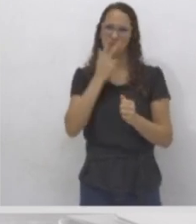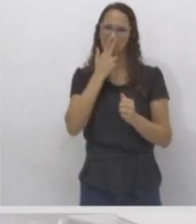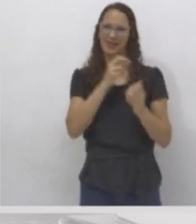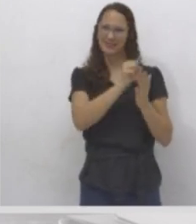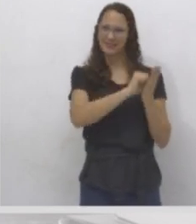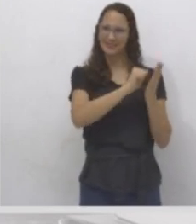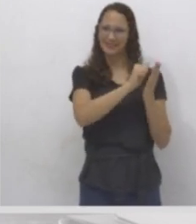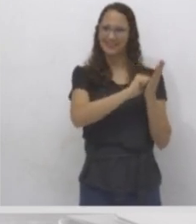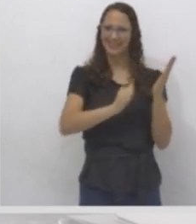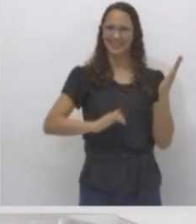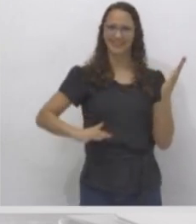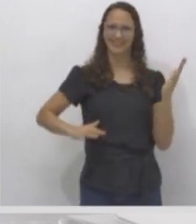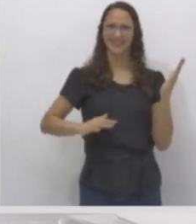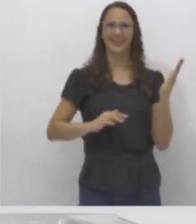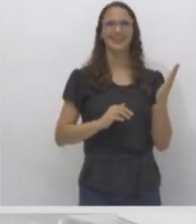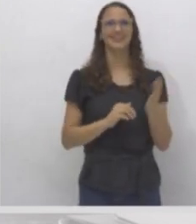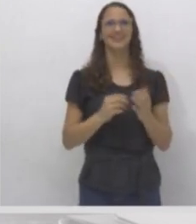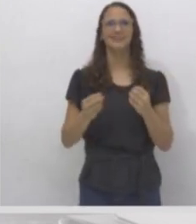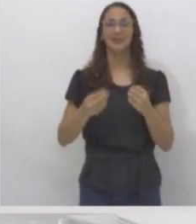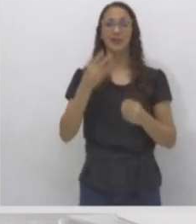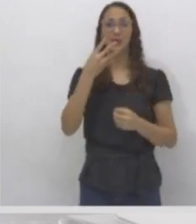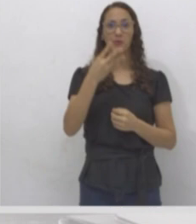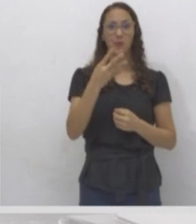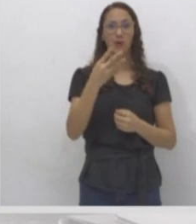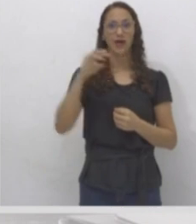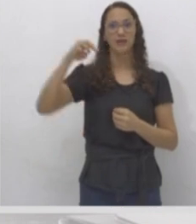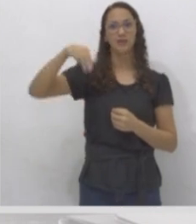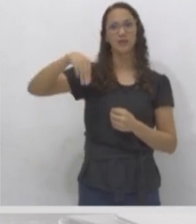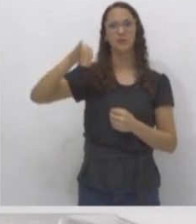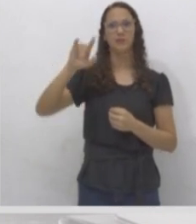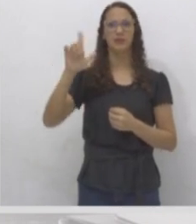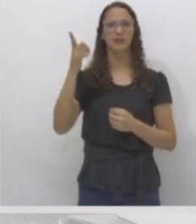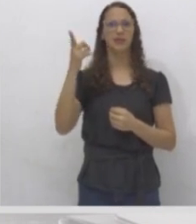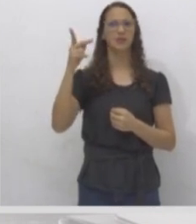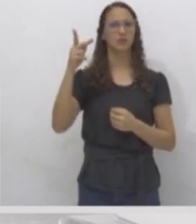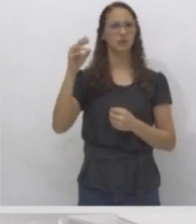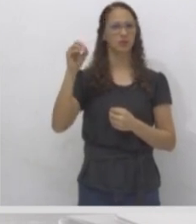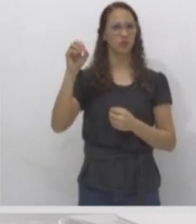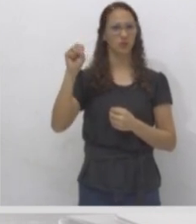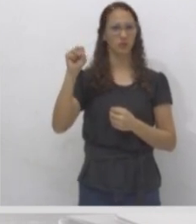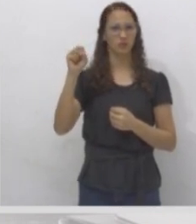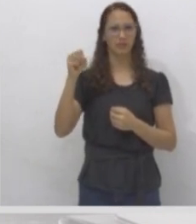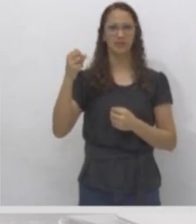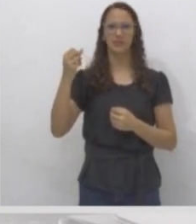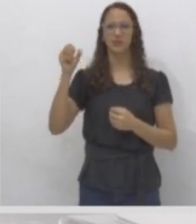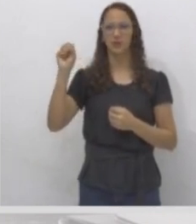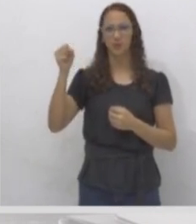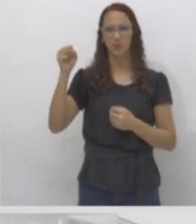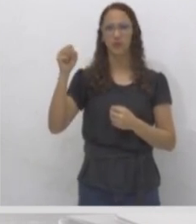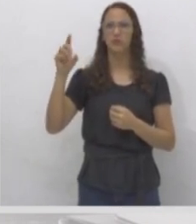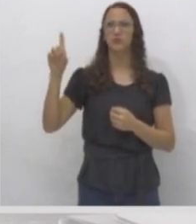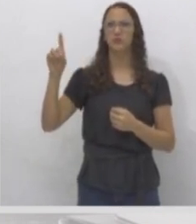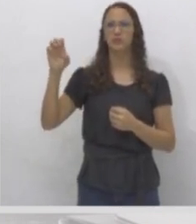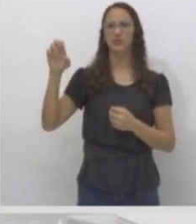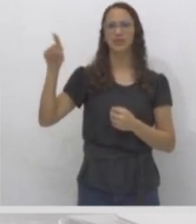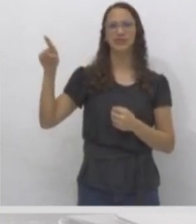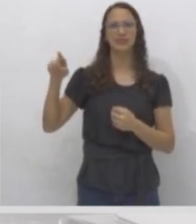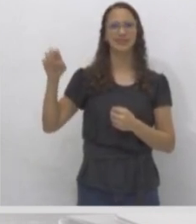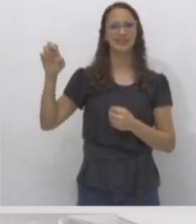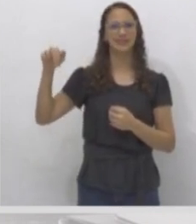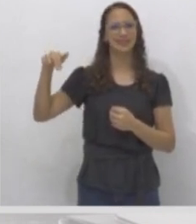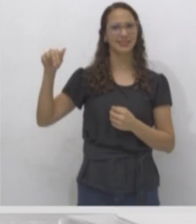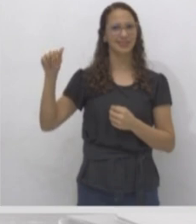questão. 4 milhões, 8 dezenas de milhar, 6 unidades de milhar e